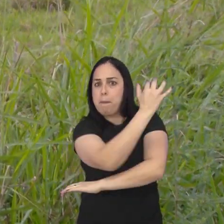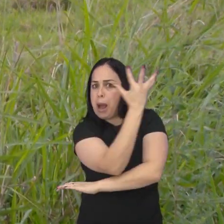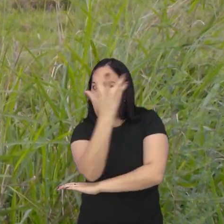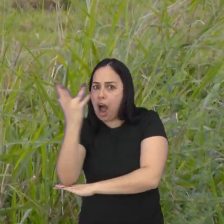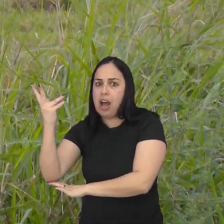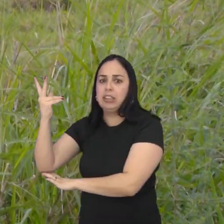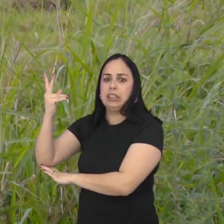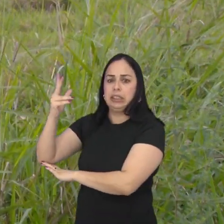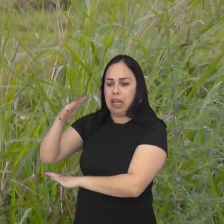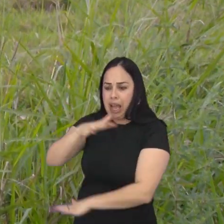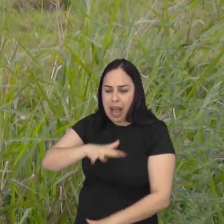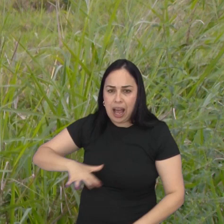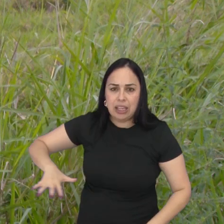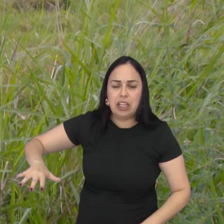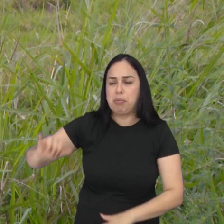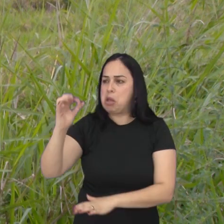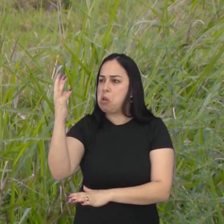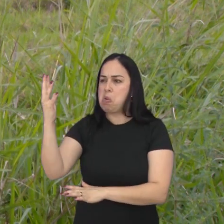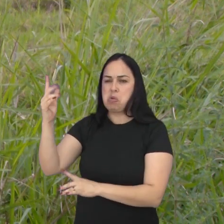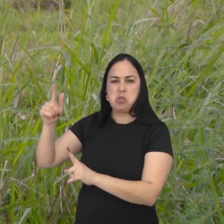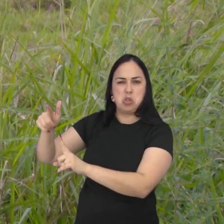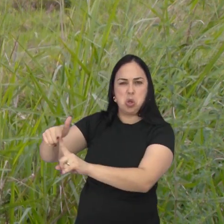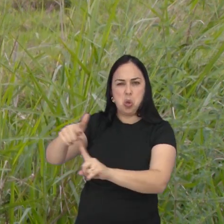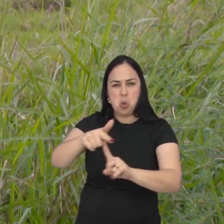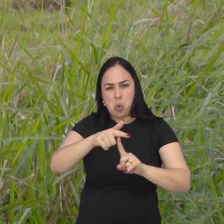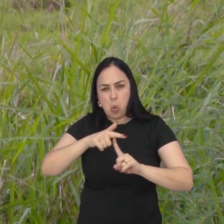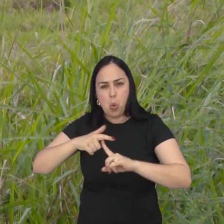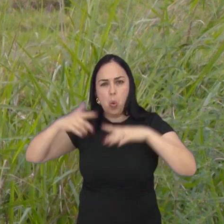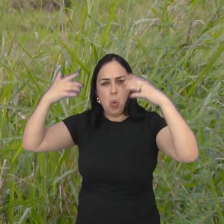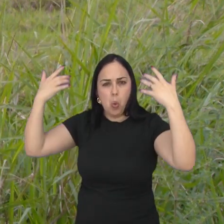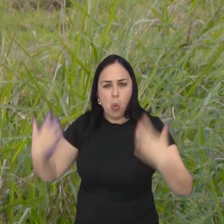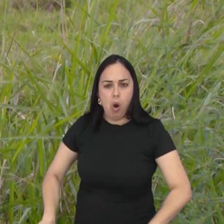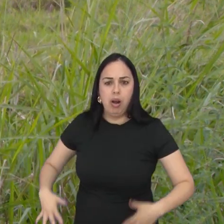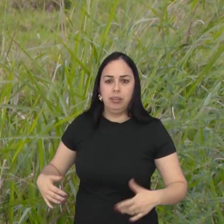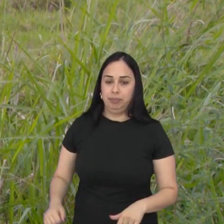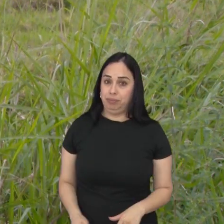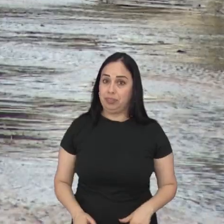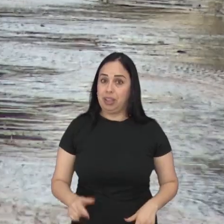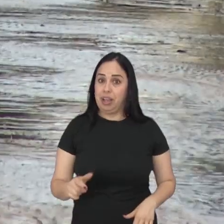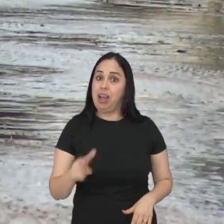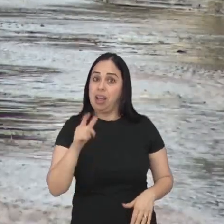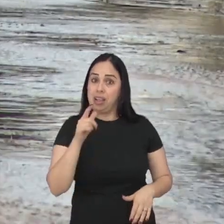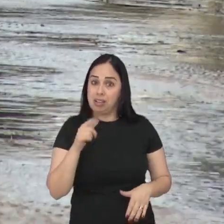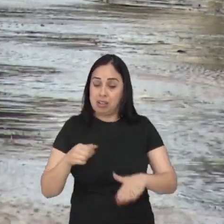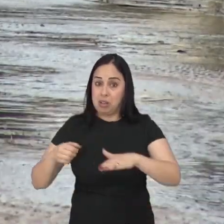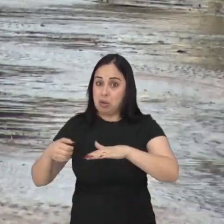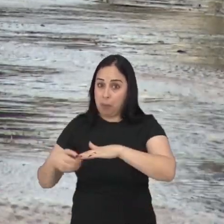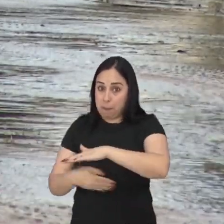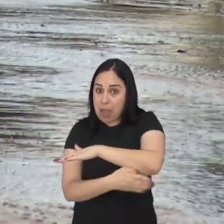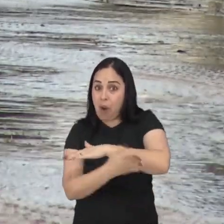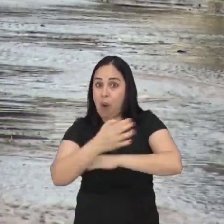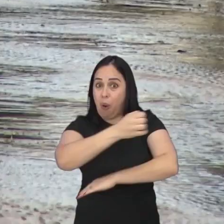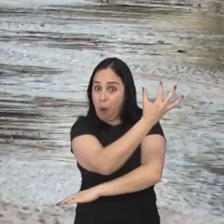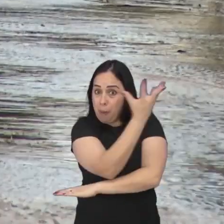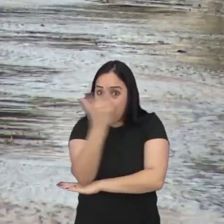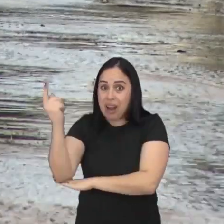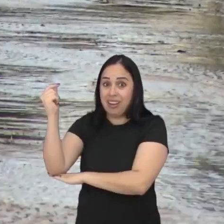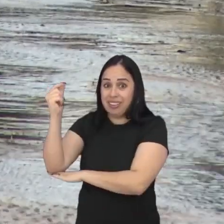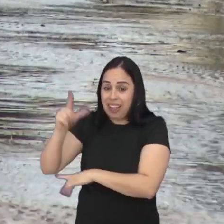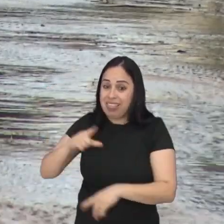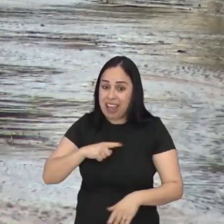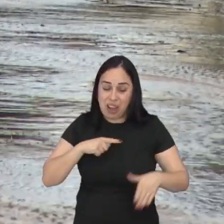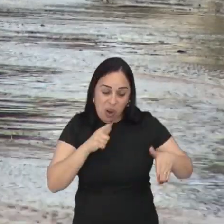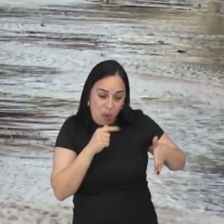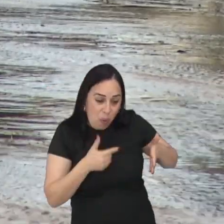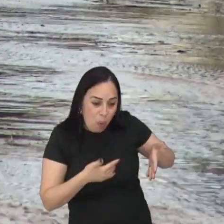da flora. Aqui há aroeiras, jabuticabeiras, ipês, entre outras. O nosso bioma também abriga um córrego